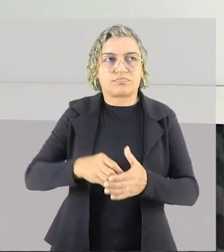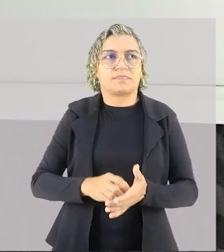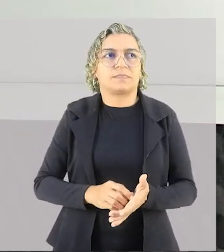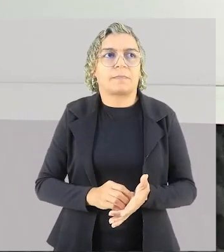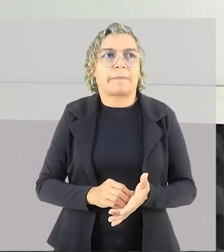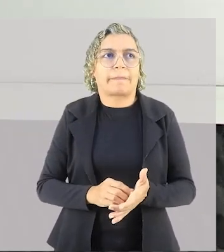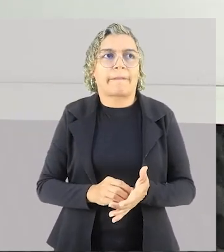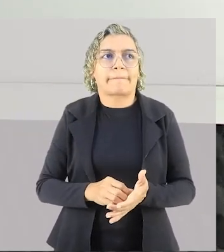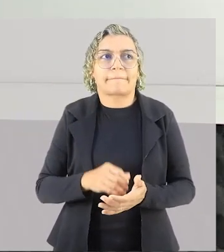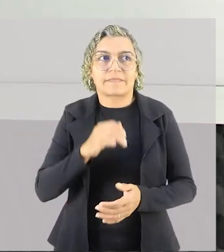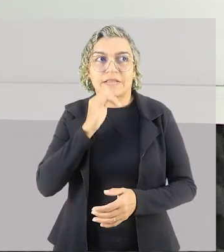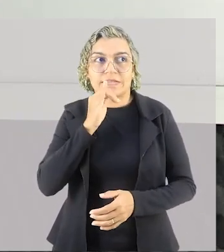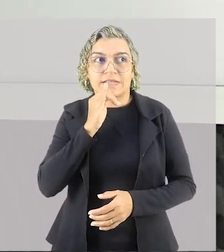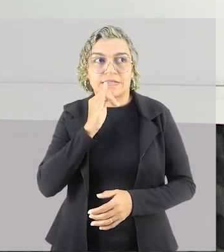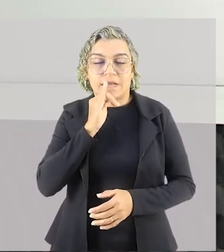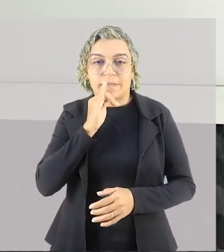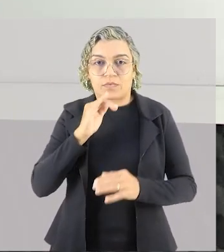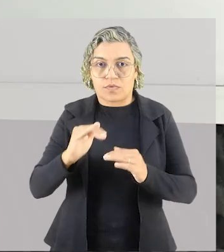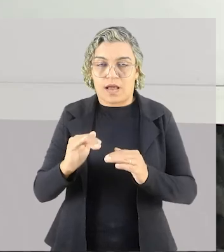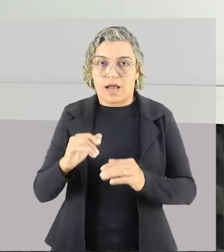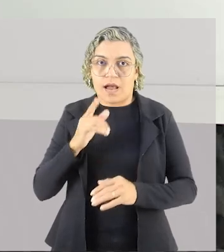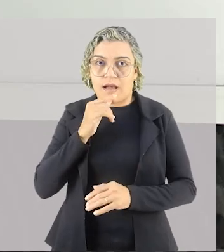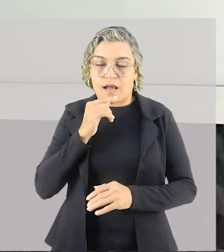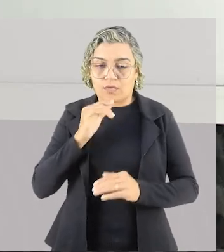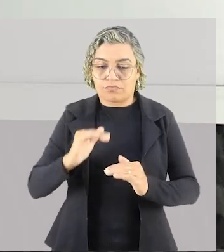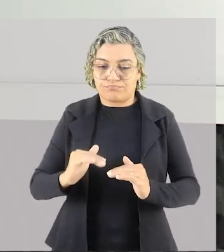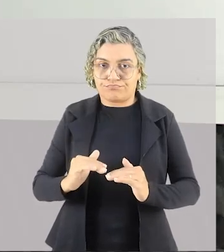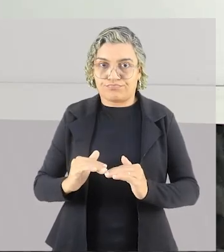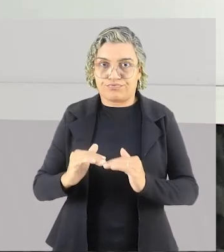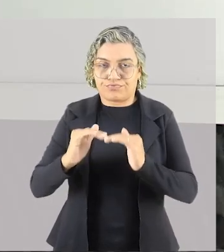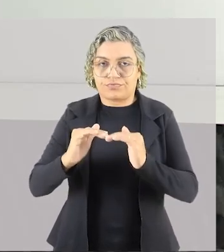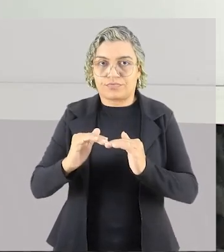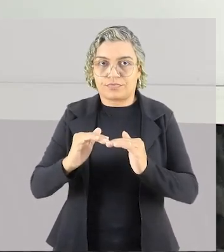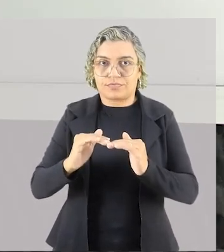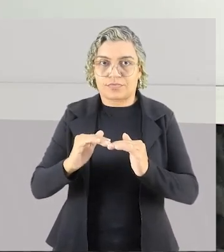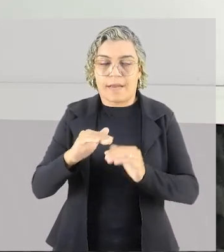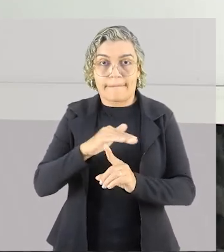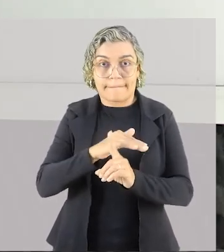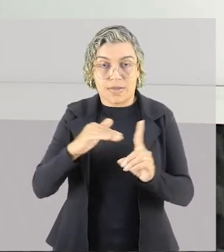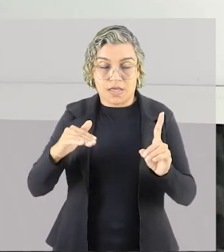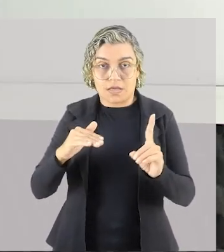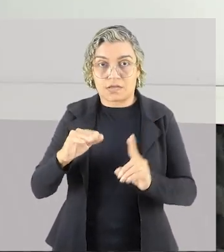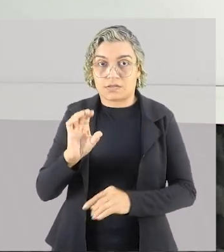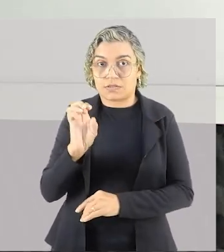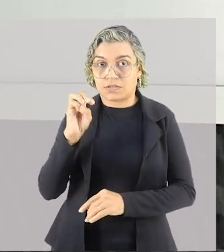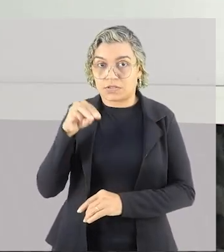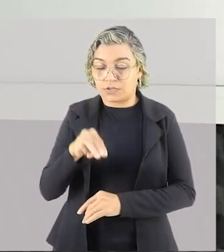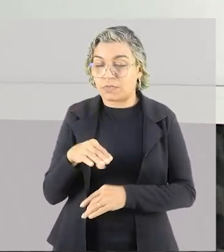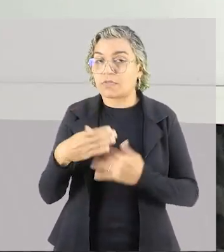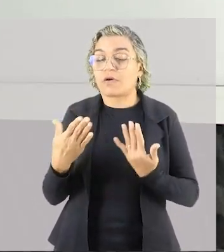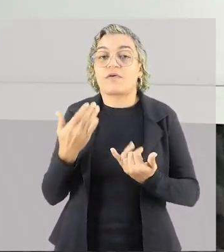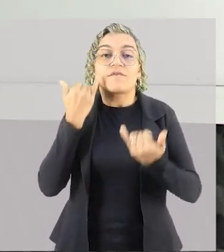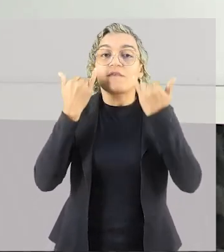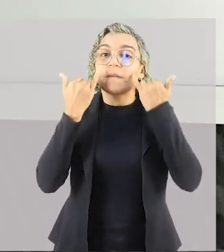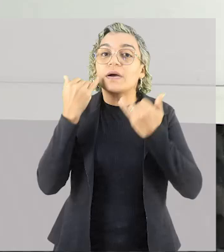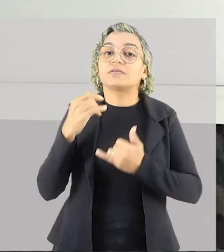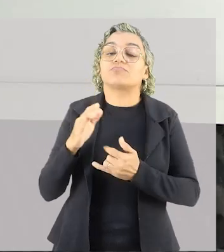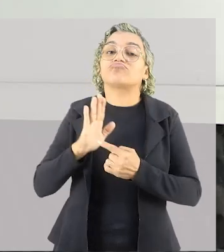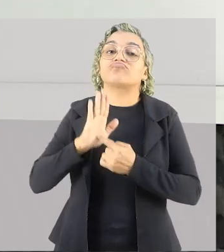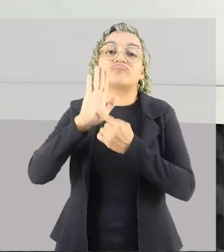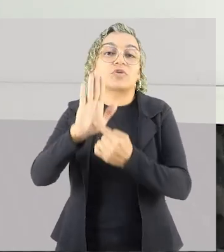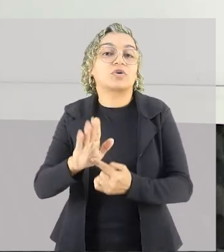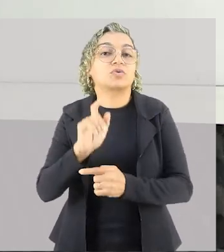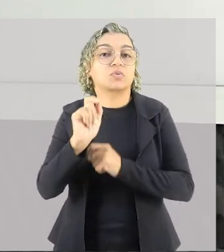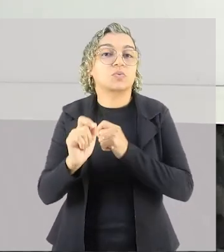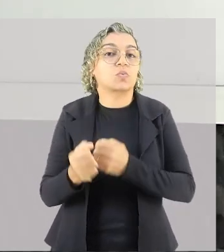se deslocou aqui meio metro, meio centímetro. E aí, com essas informações que ele deu, ele quer saber